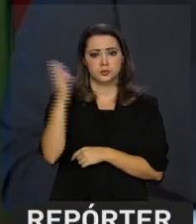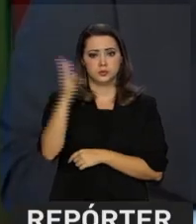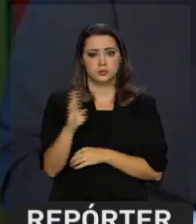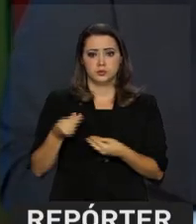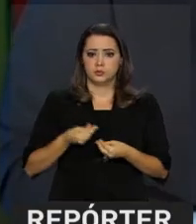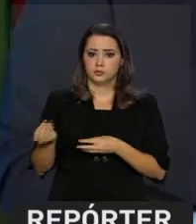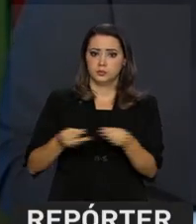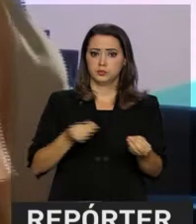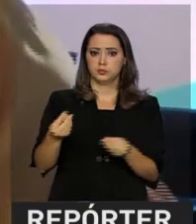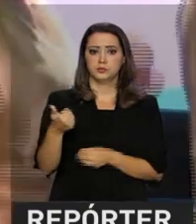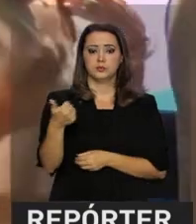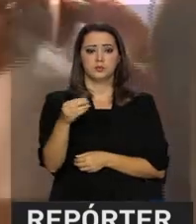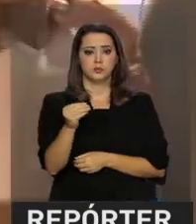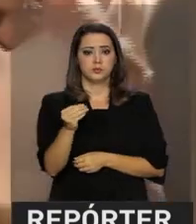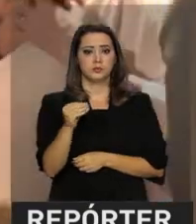distribuiu na 10ª edição